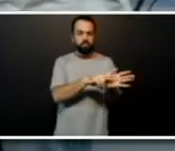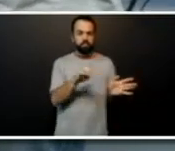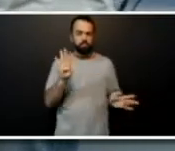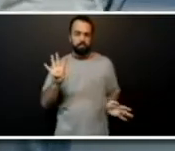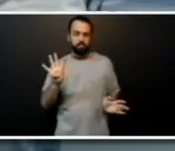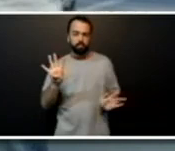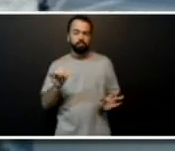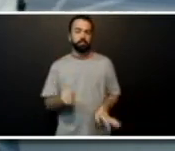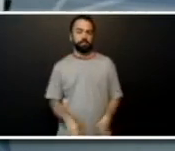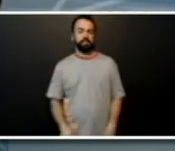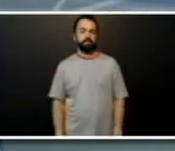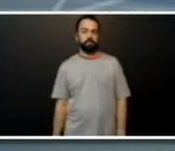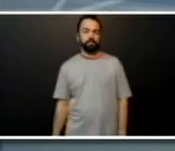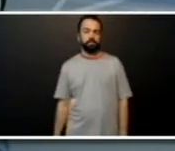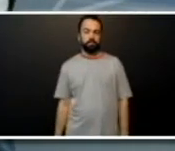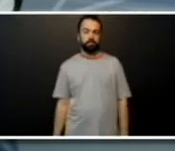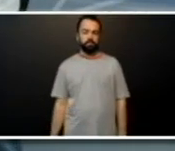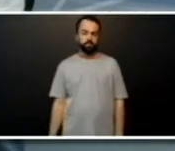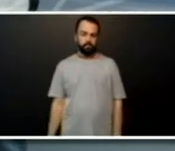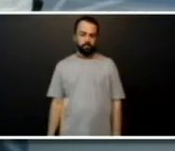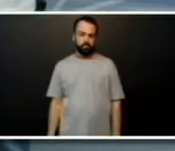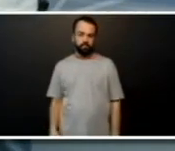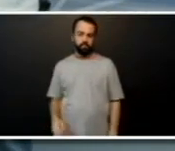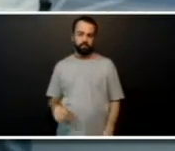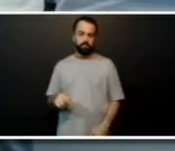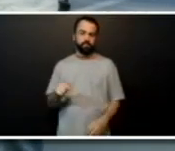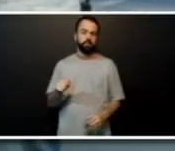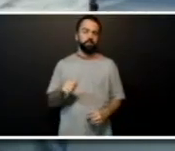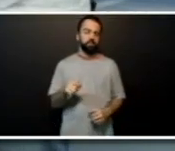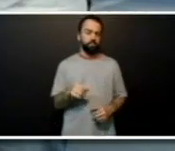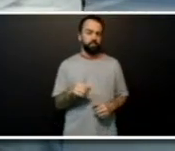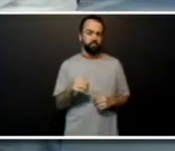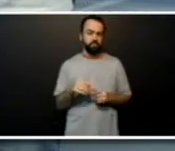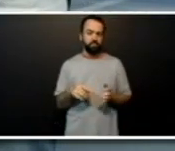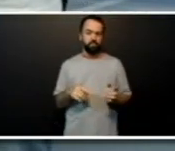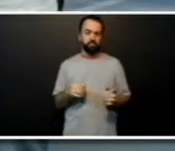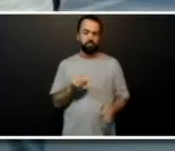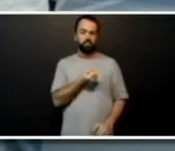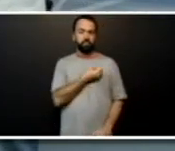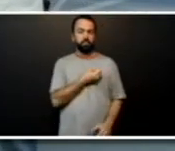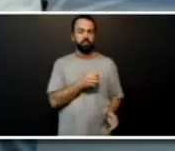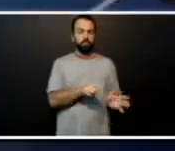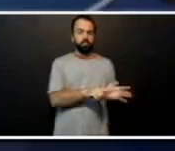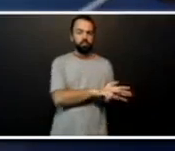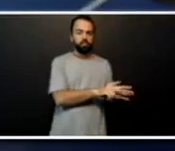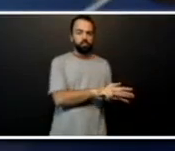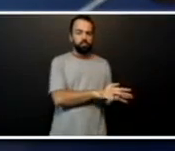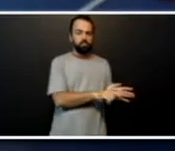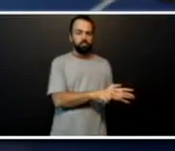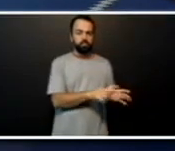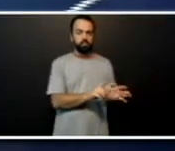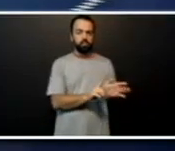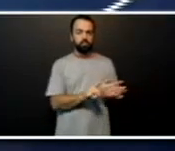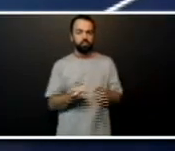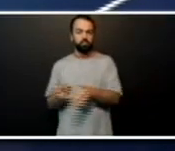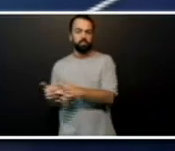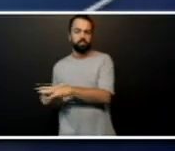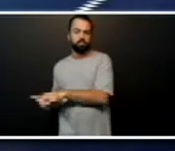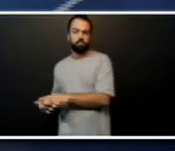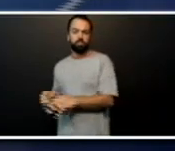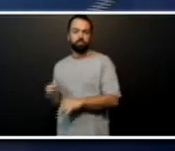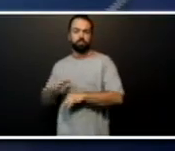Sendo assim, números positivos são maiores que os negativos?